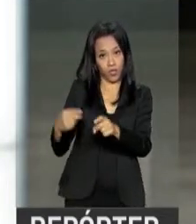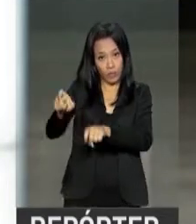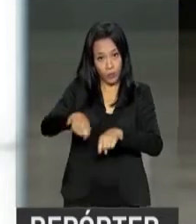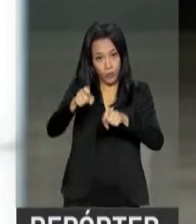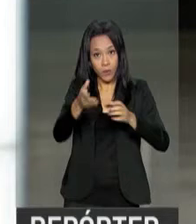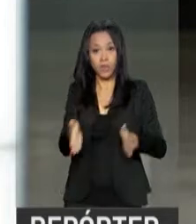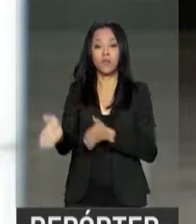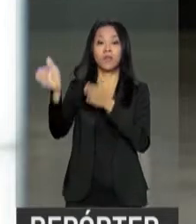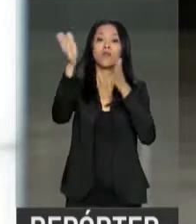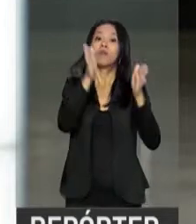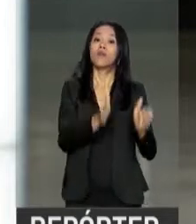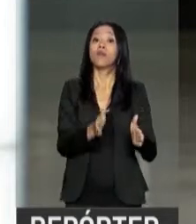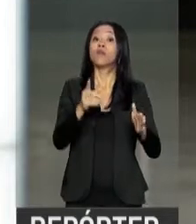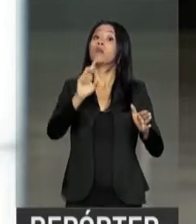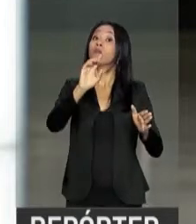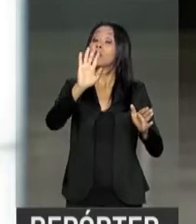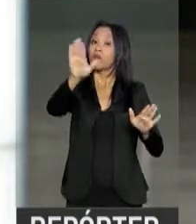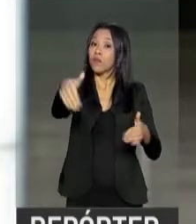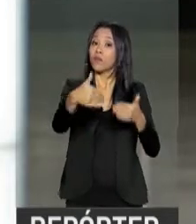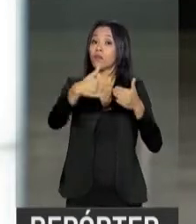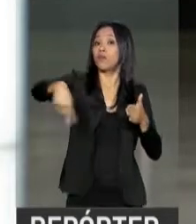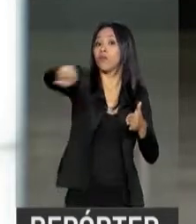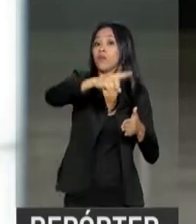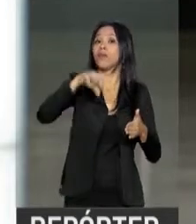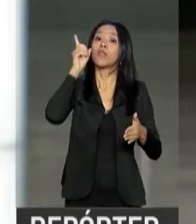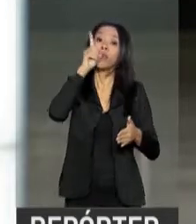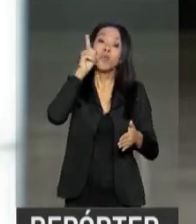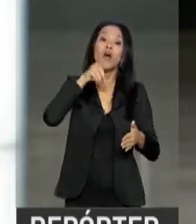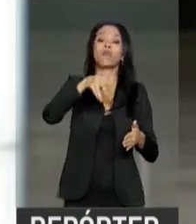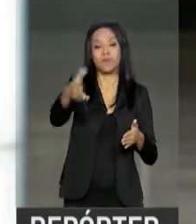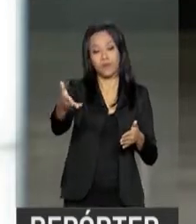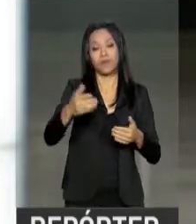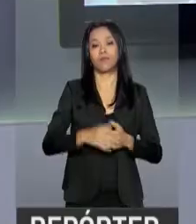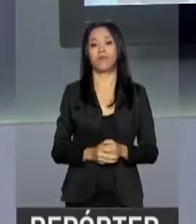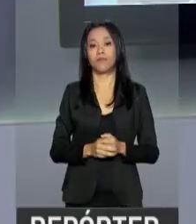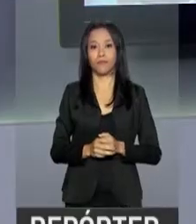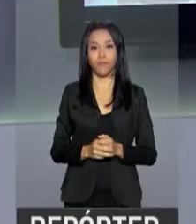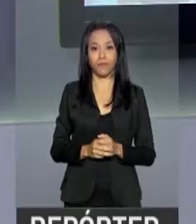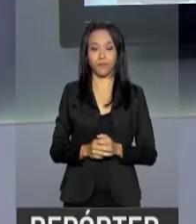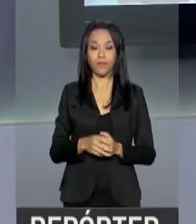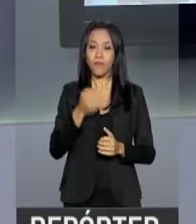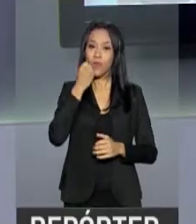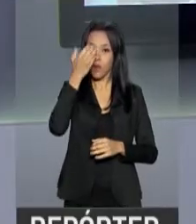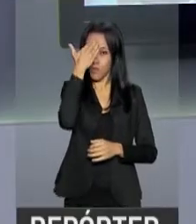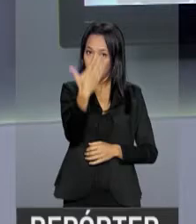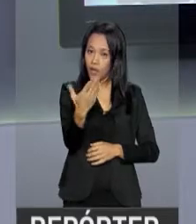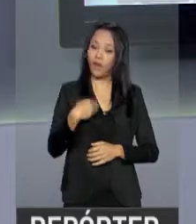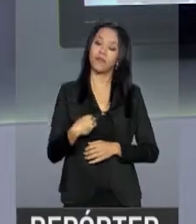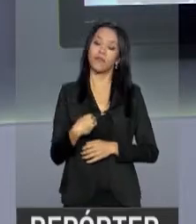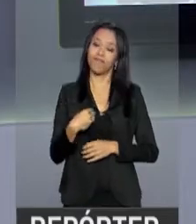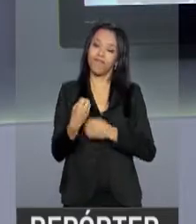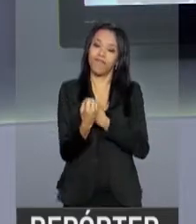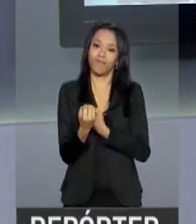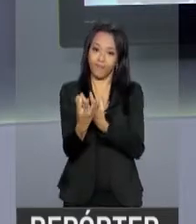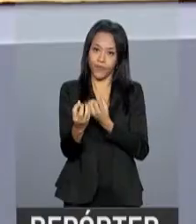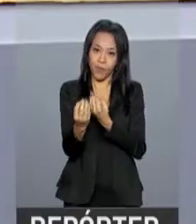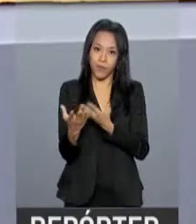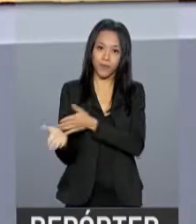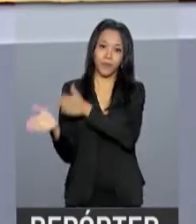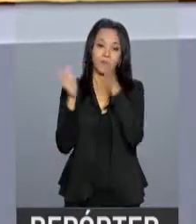seguida o presidente recebe deputados voto com vocês a isso muito obrigada a ir pelas suas informações